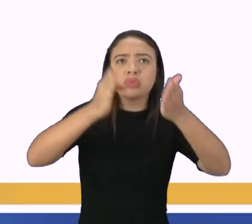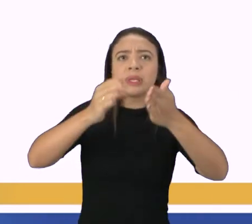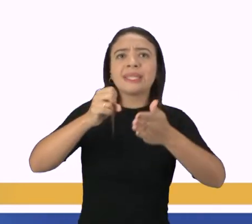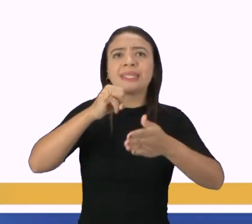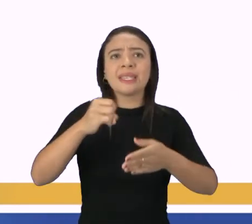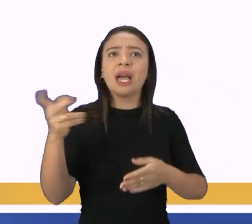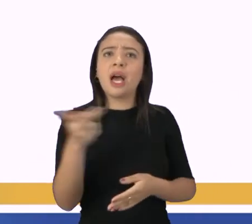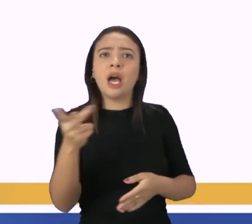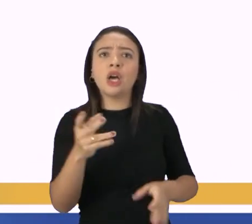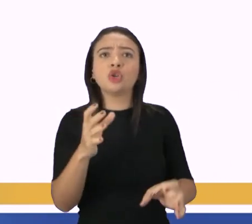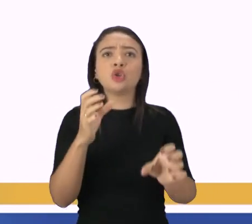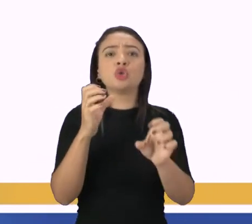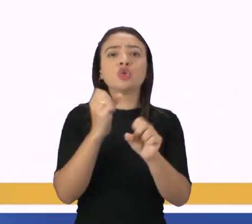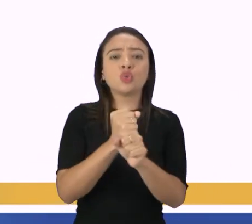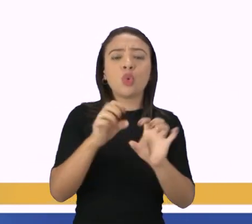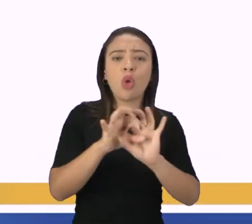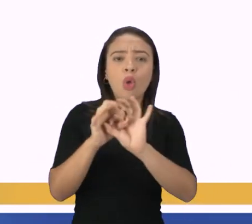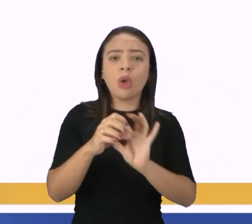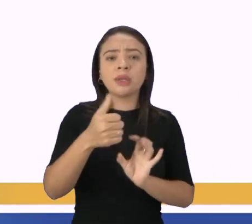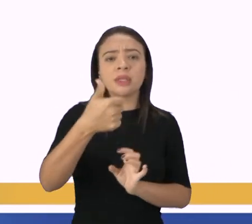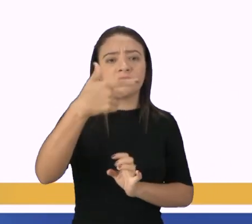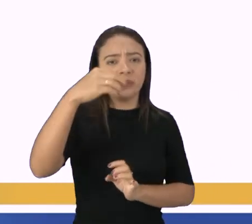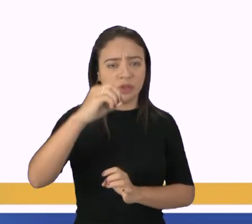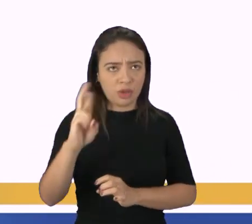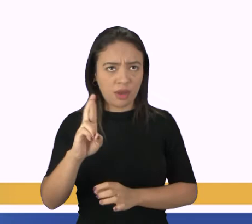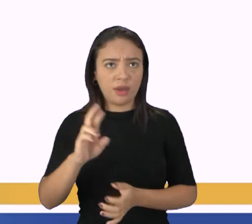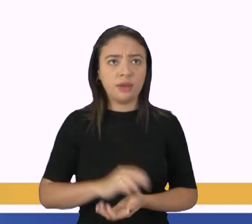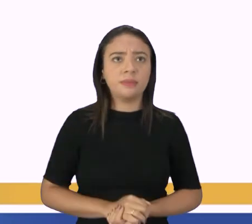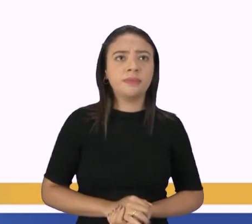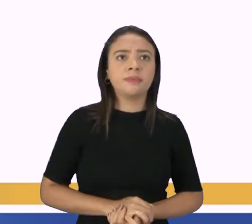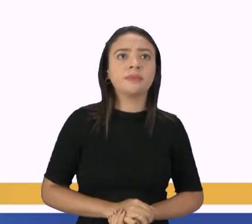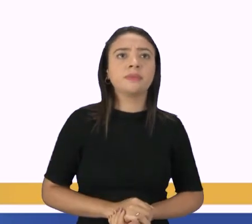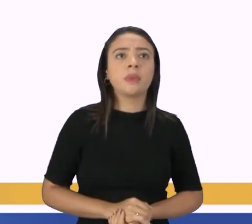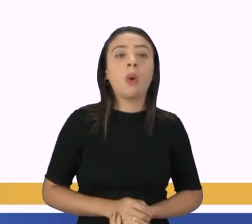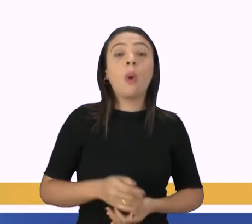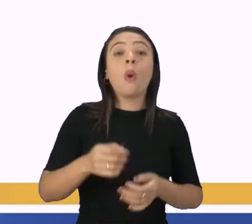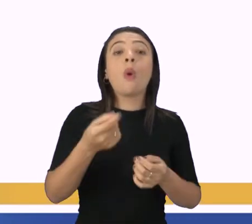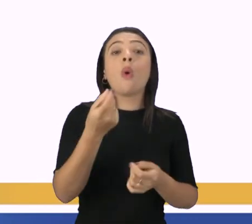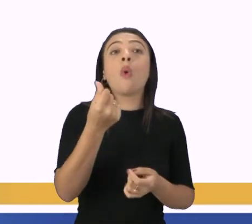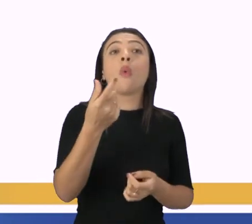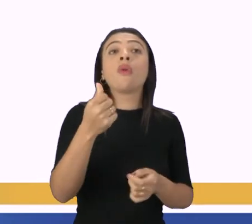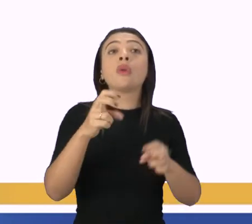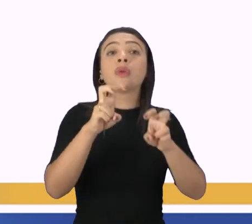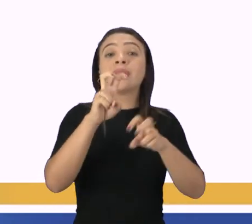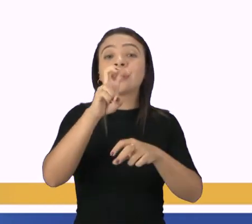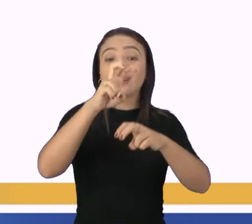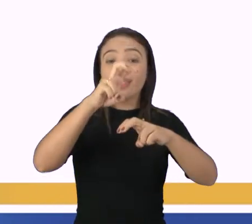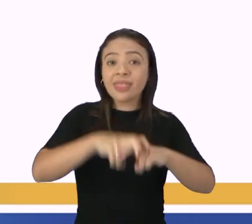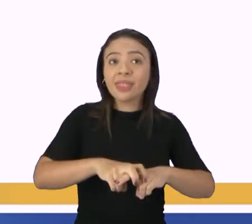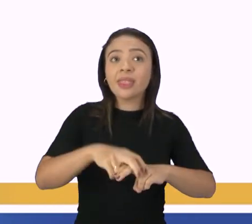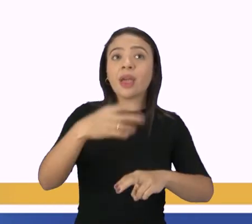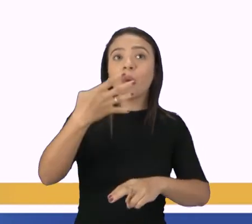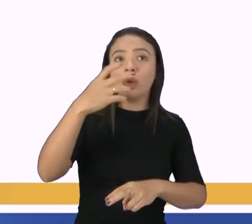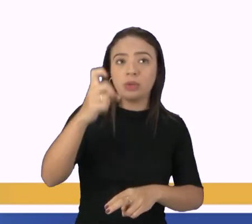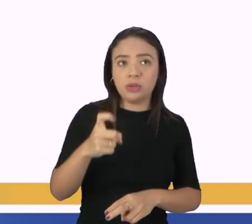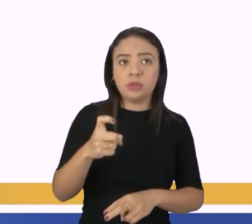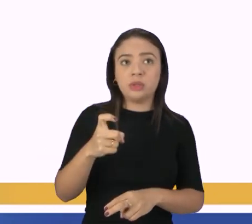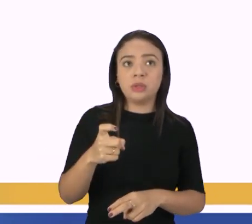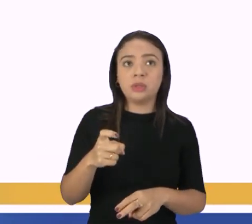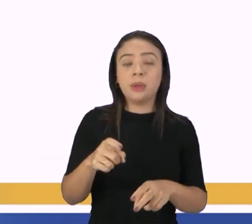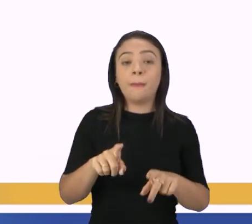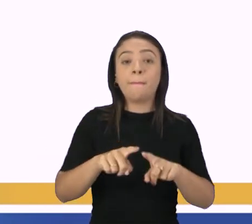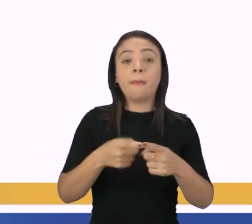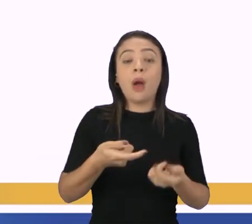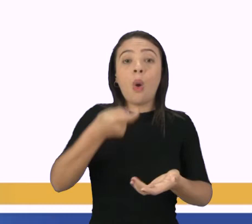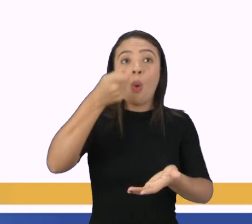x e o preço da estante por 4x, que é 4 vezes x. Por quê? Porque o enunciado está me dizendo que